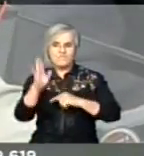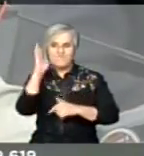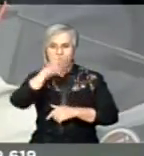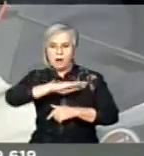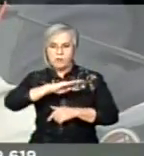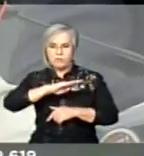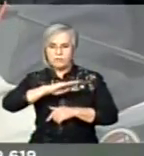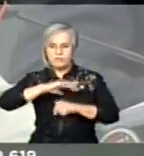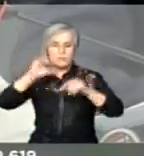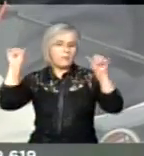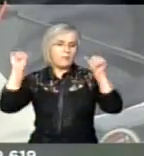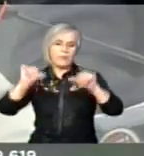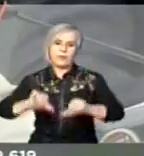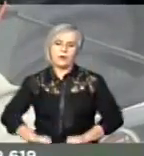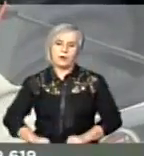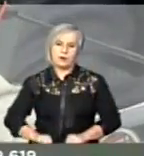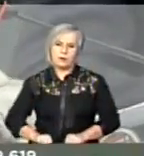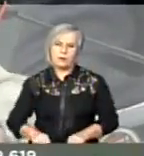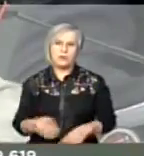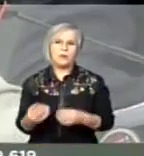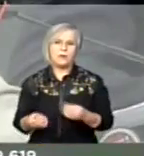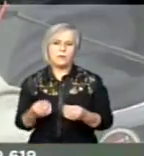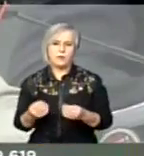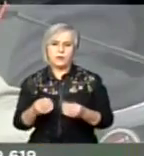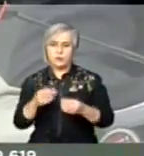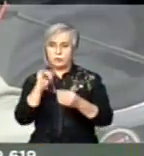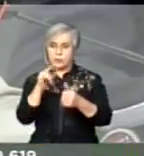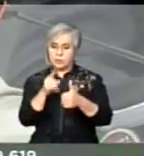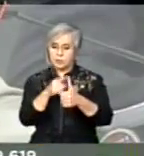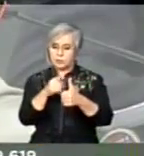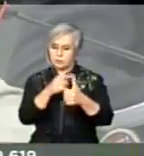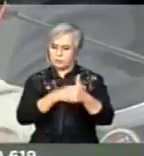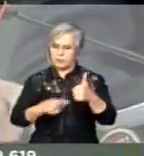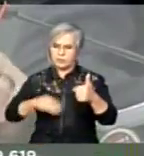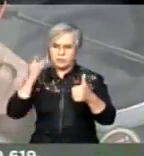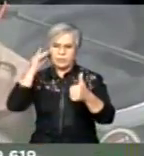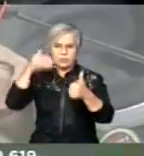piores. Mas quem diz que tirar a Dilma